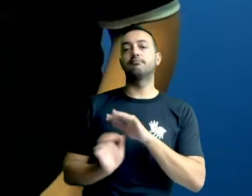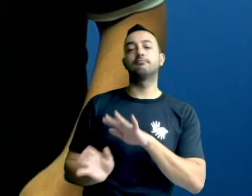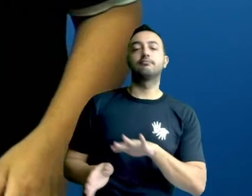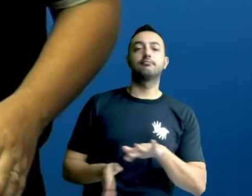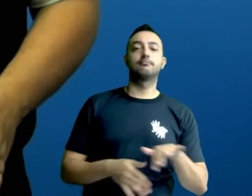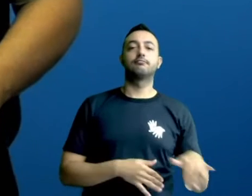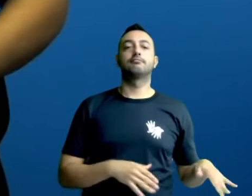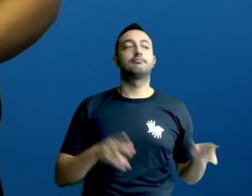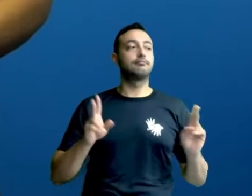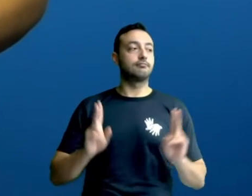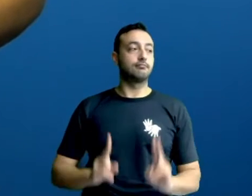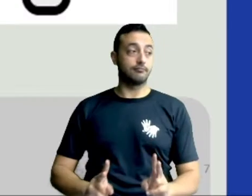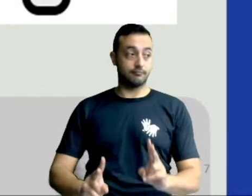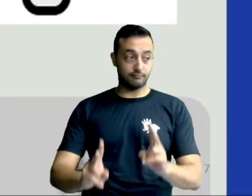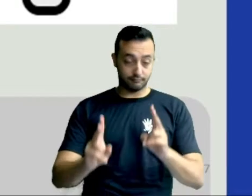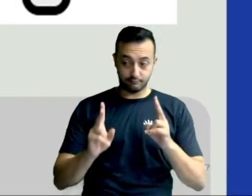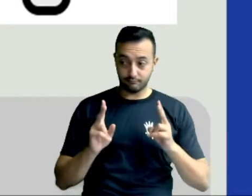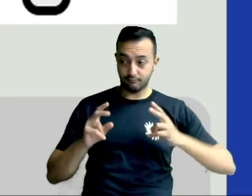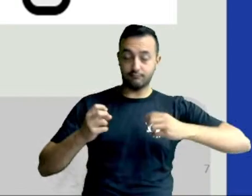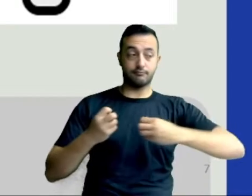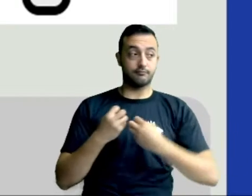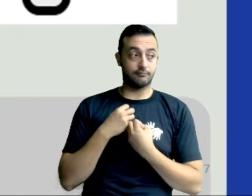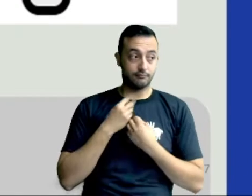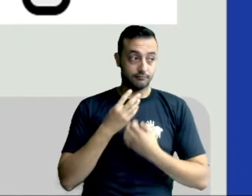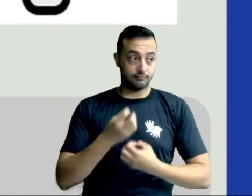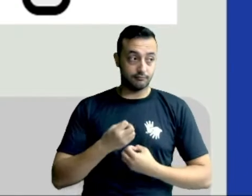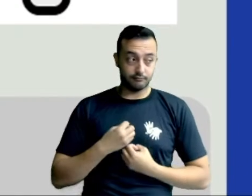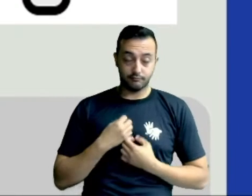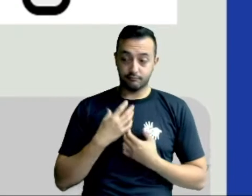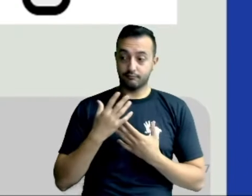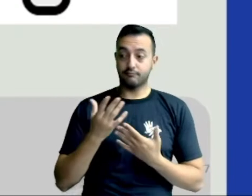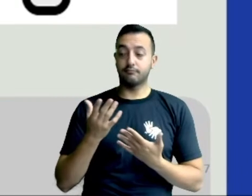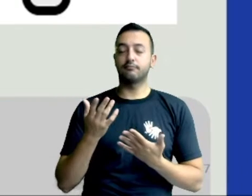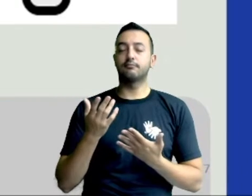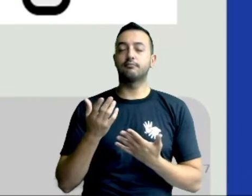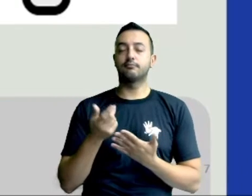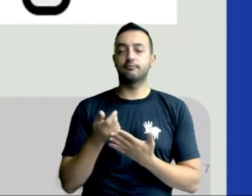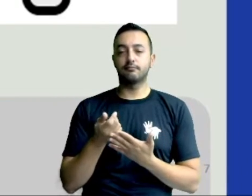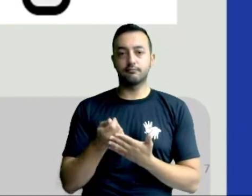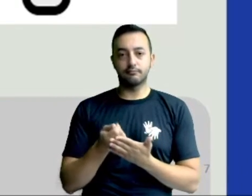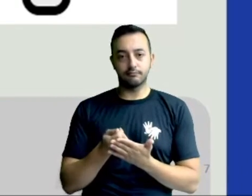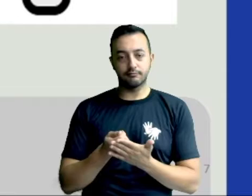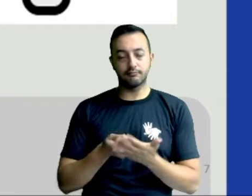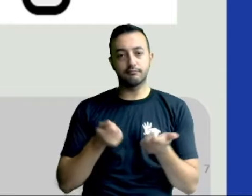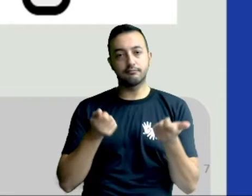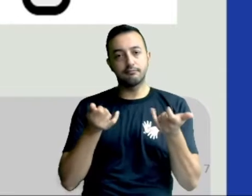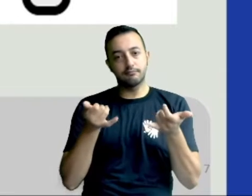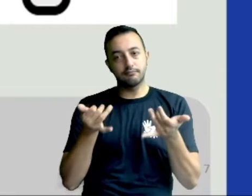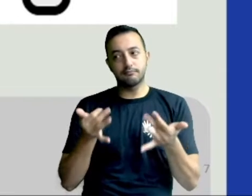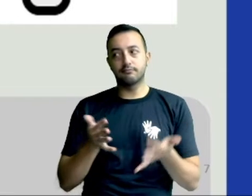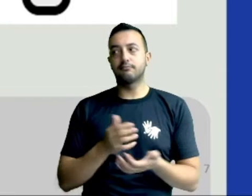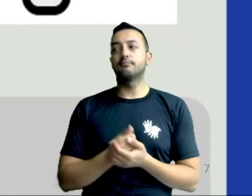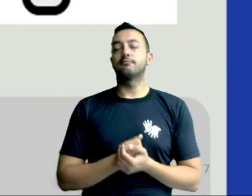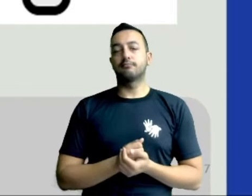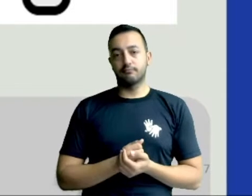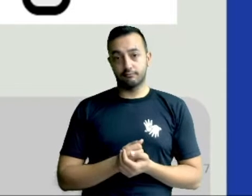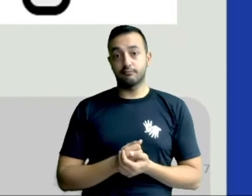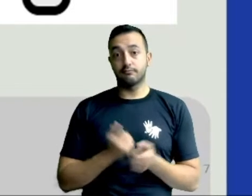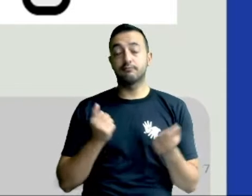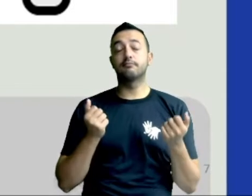Prosseguindo, vamos para os poemas narrativos, tá bom? Os poemas